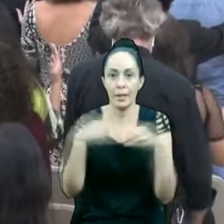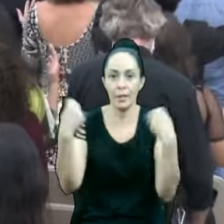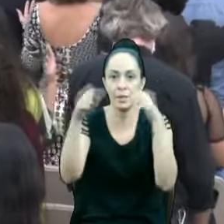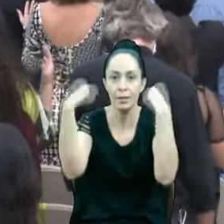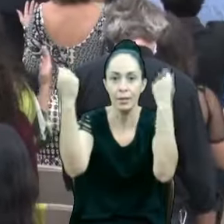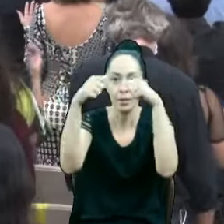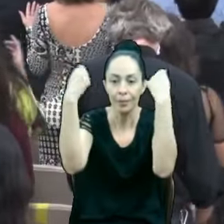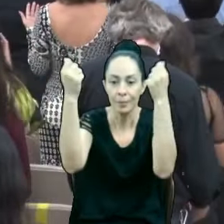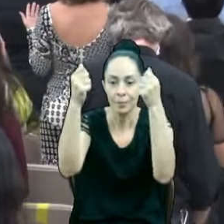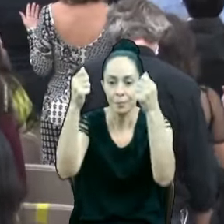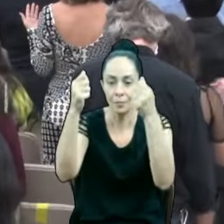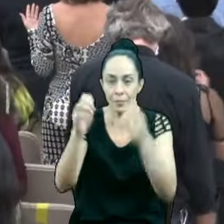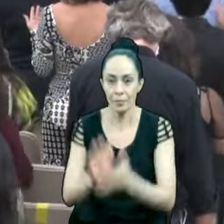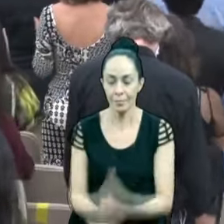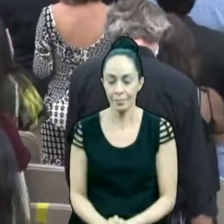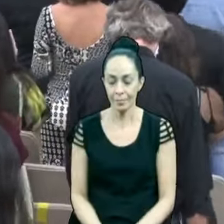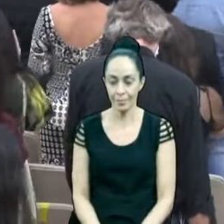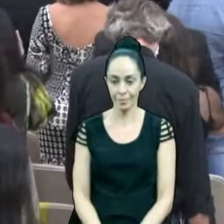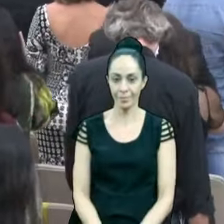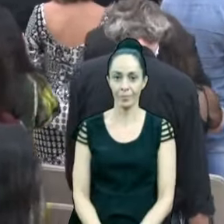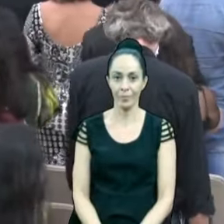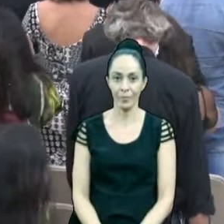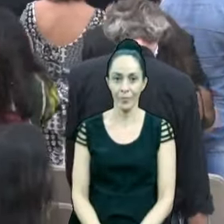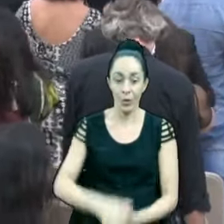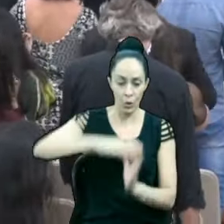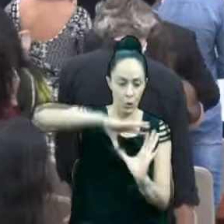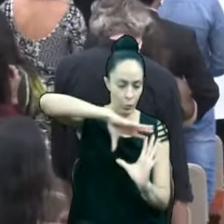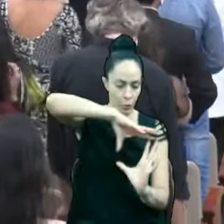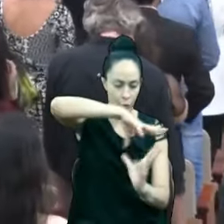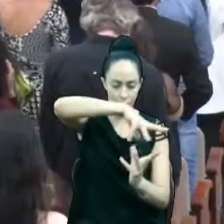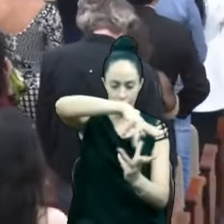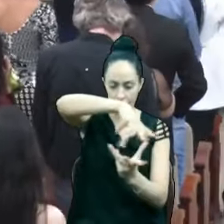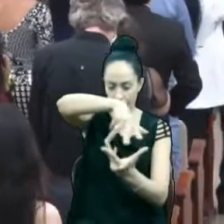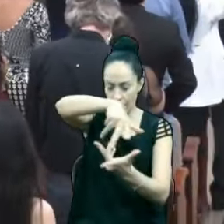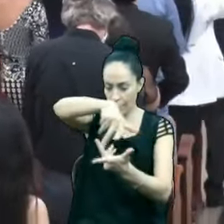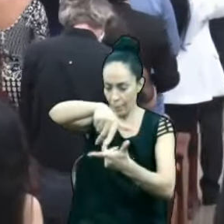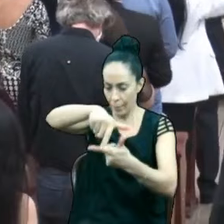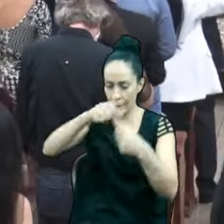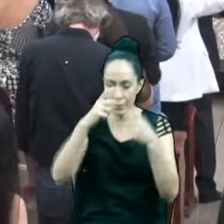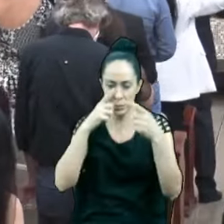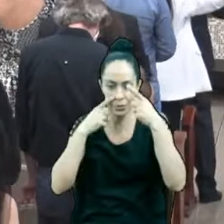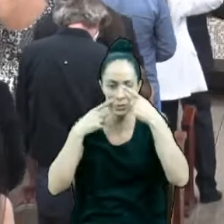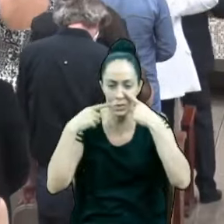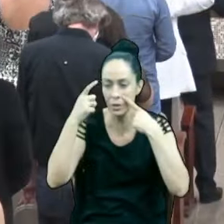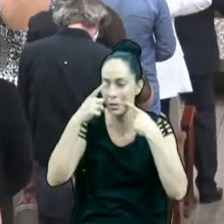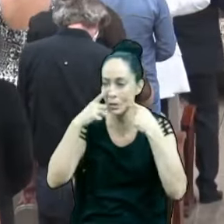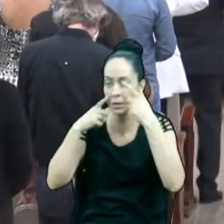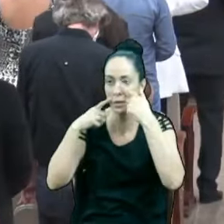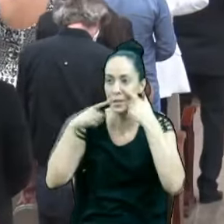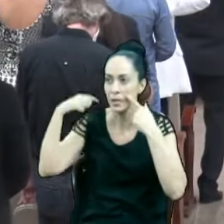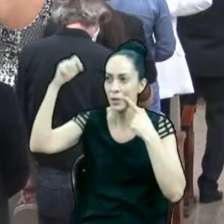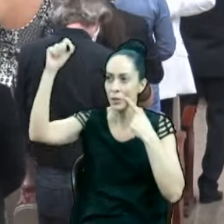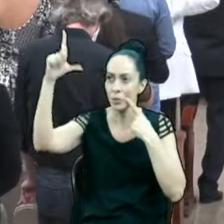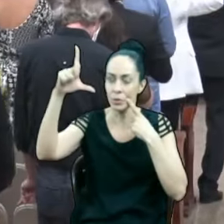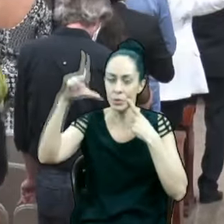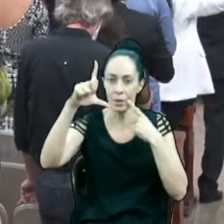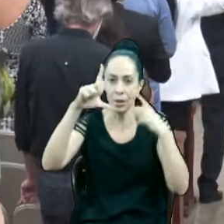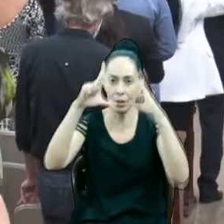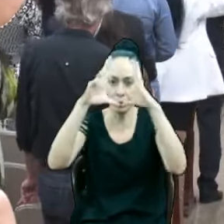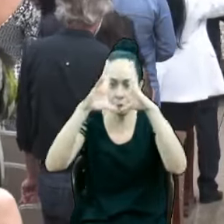o universo chora o sol se apagou ali